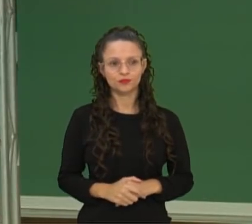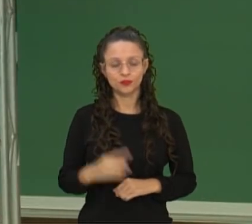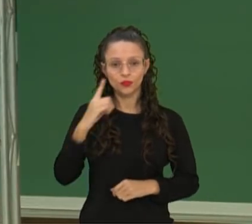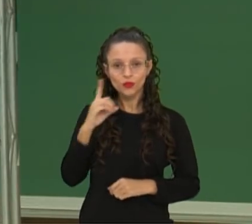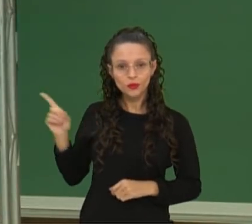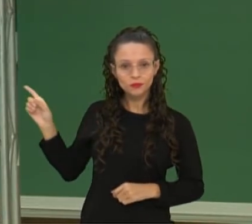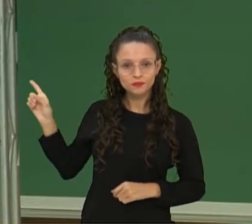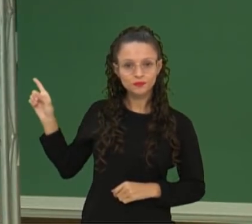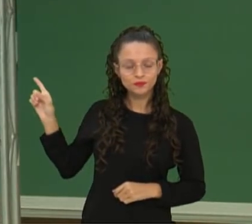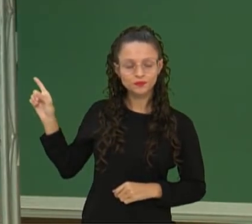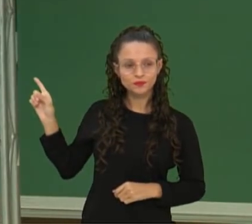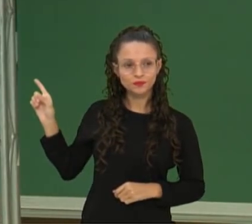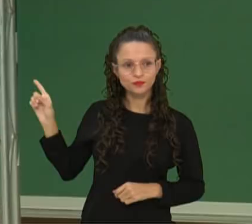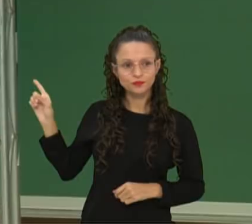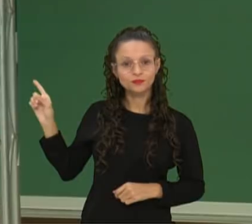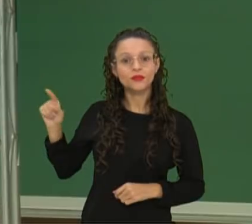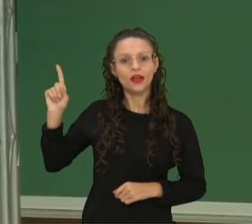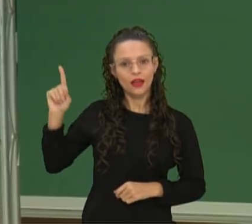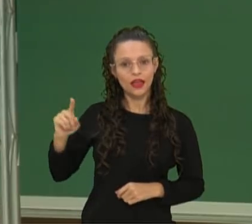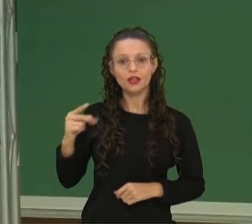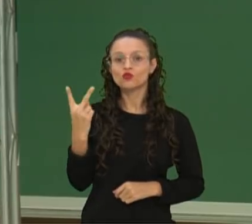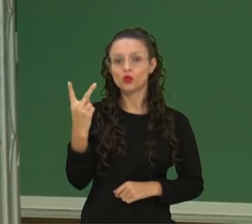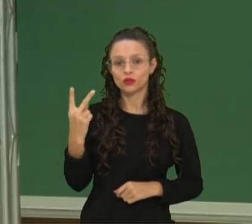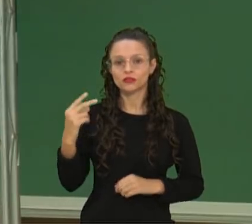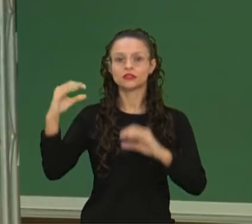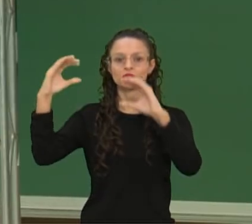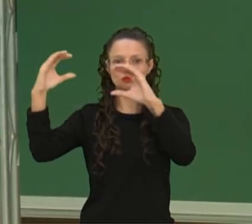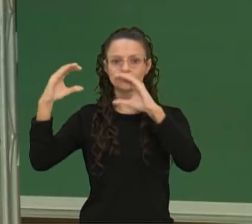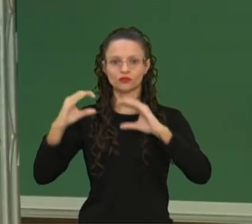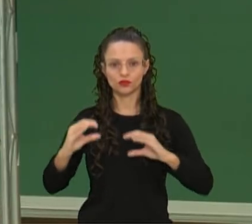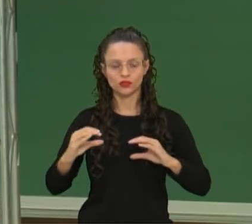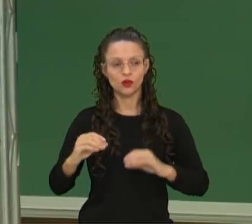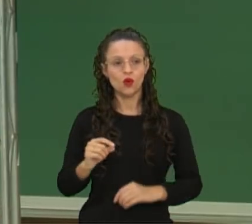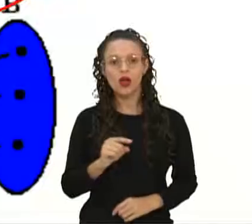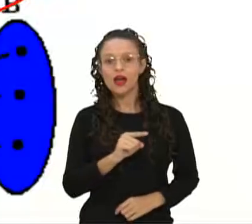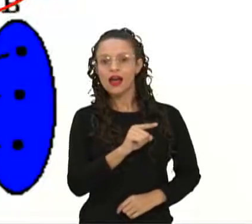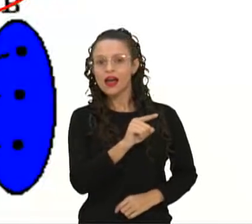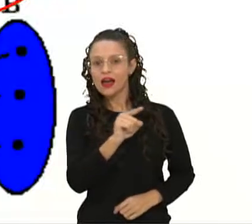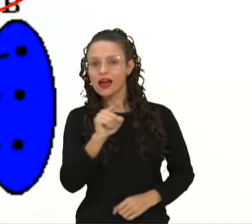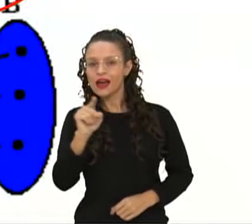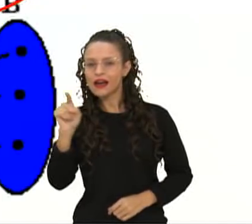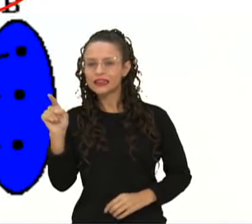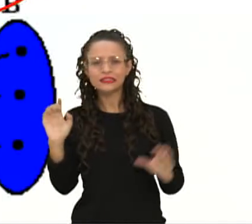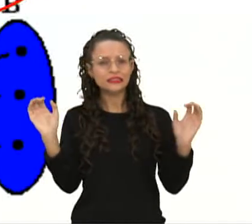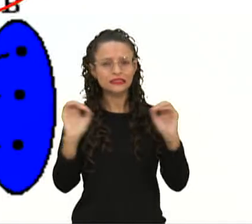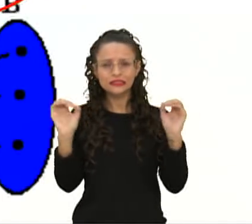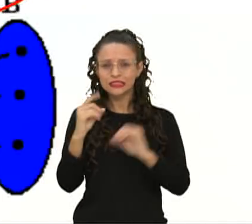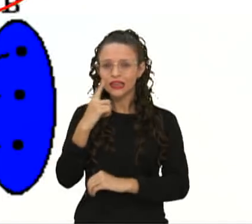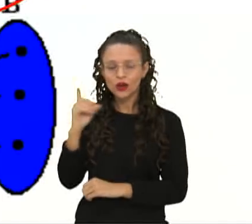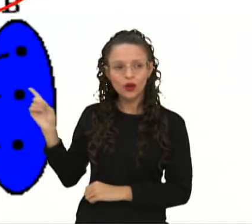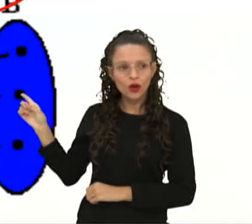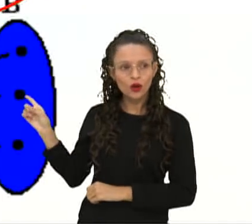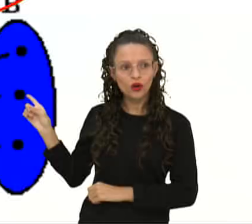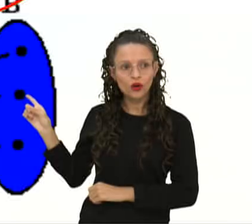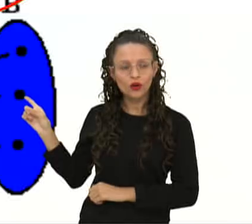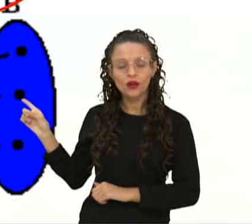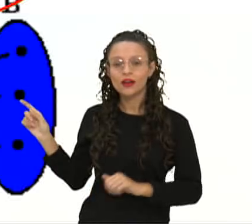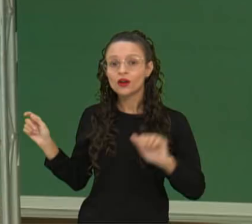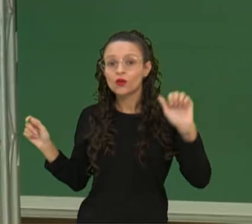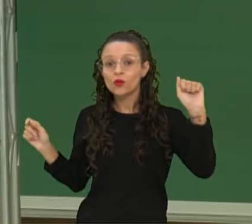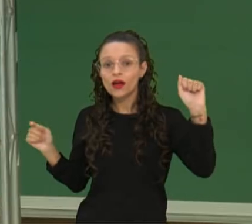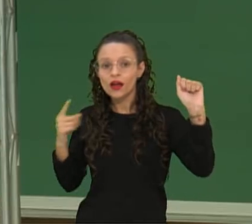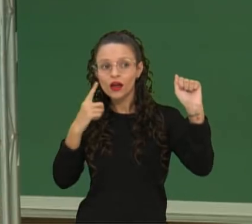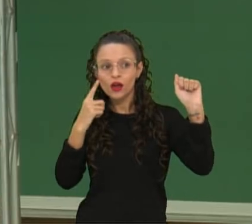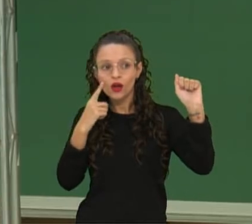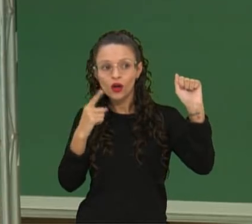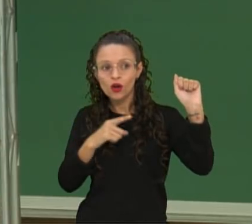daqui, que é função, e essa daqui, né? Nenhuma outra é função. Se você perceber, ó, no conjunto que eu chamo de A,